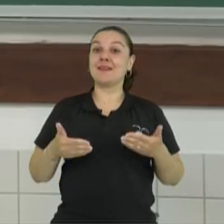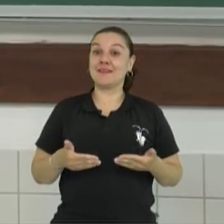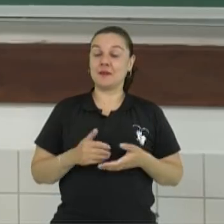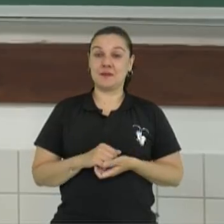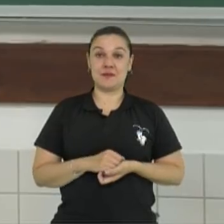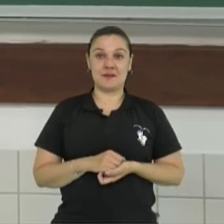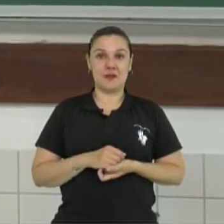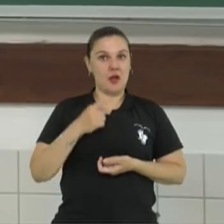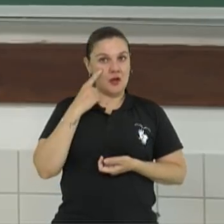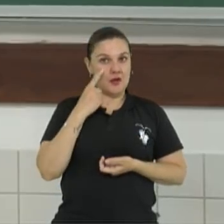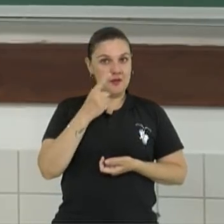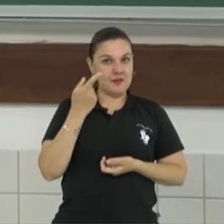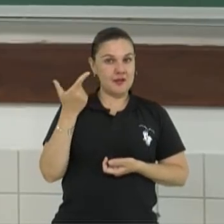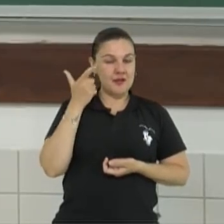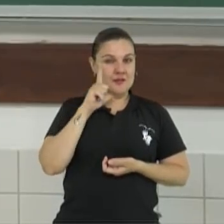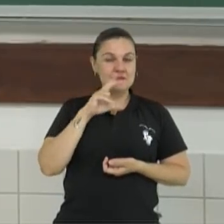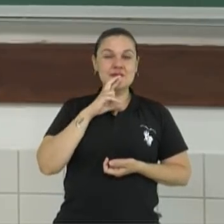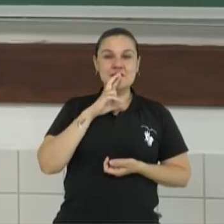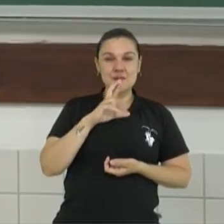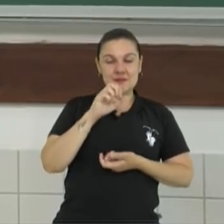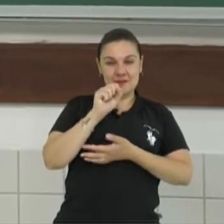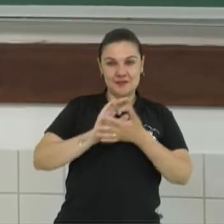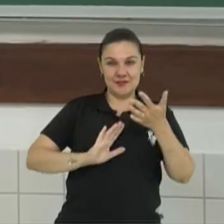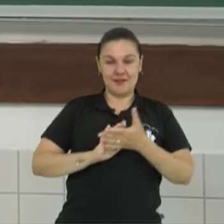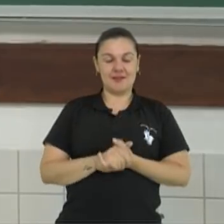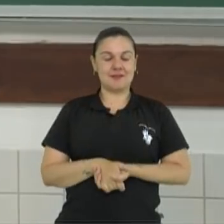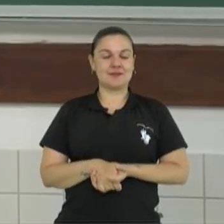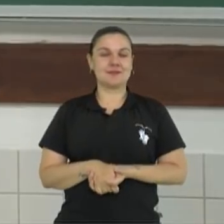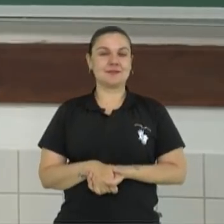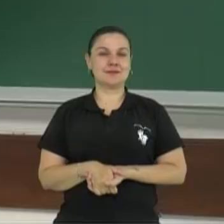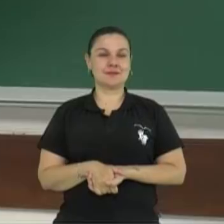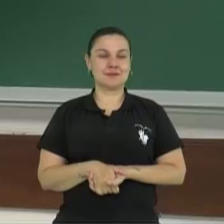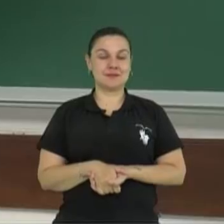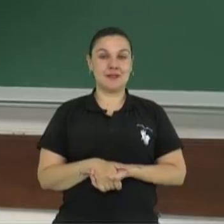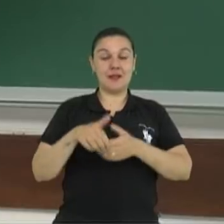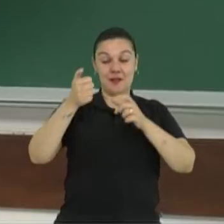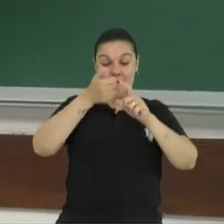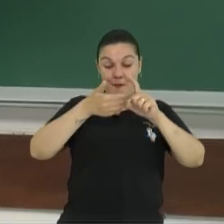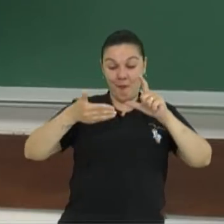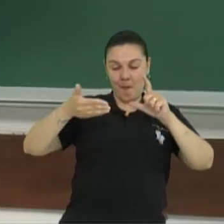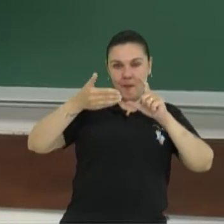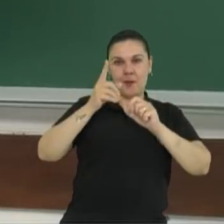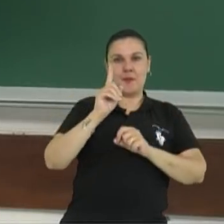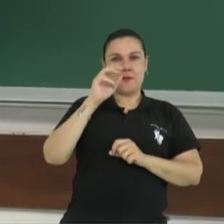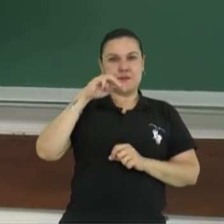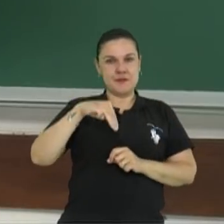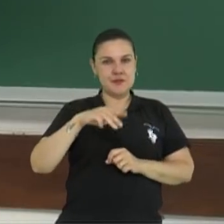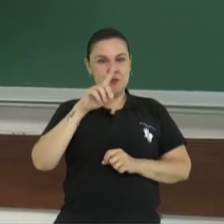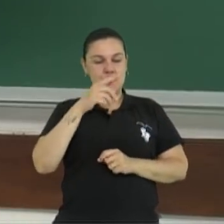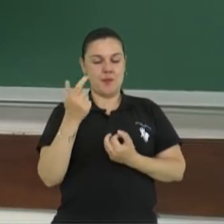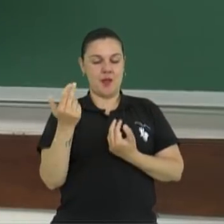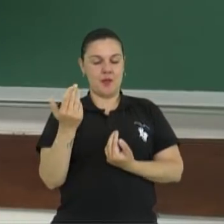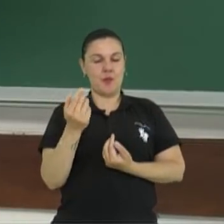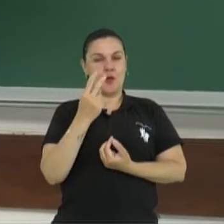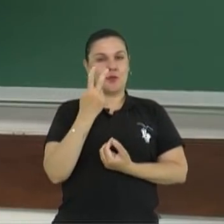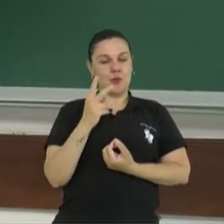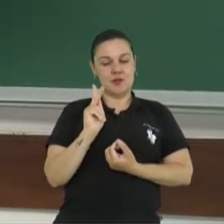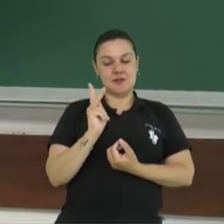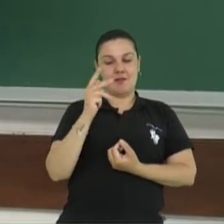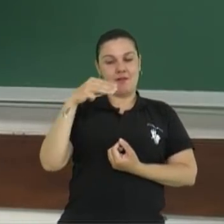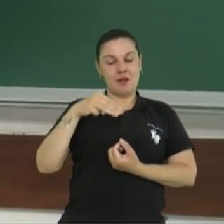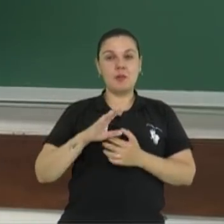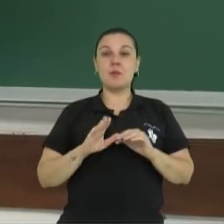Então, pessoal, vamos ver se você conseguiu responder essa atividade? Então, vamos lá. Em um mapa onde 1 centímetro é igual a 2